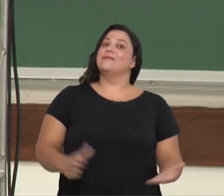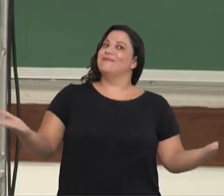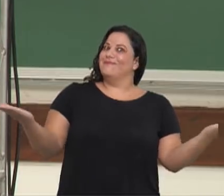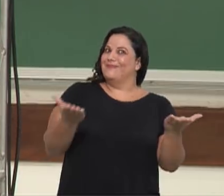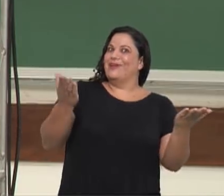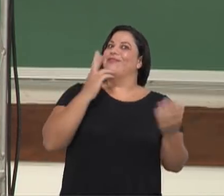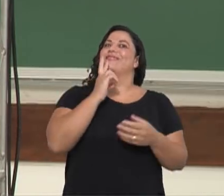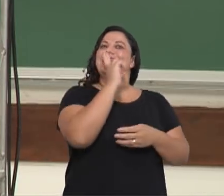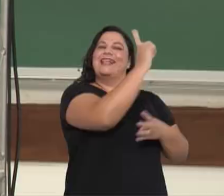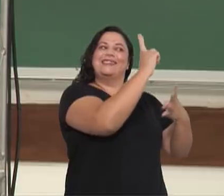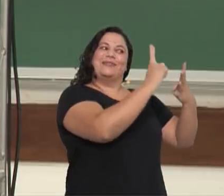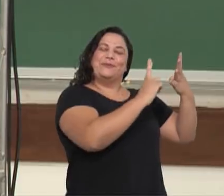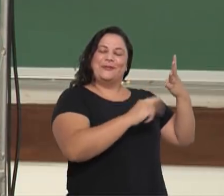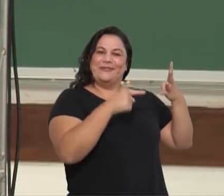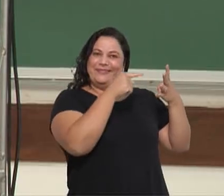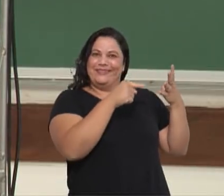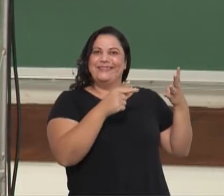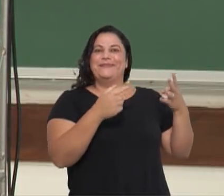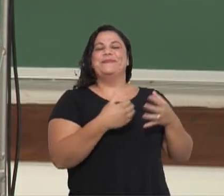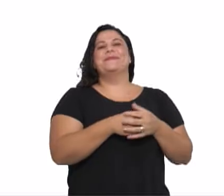Vamos às respostas?